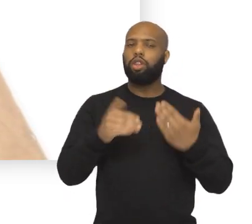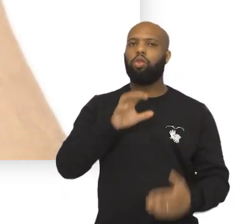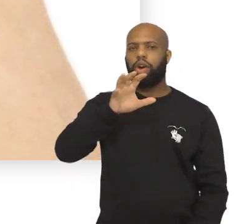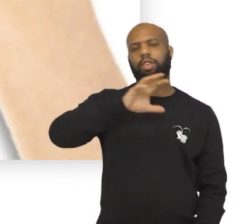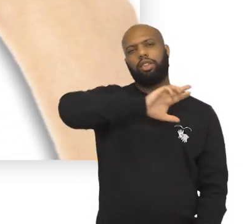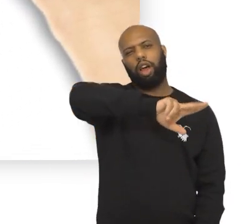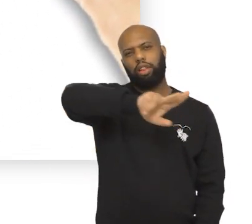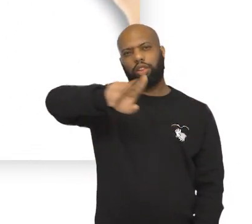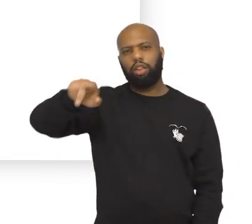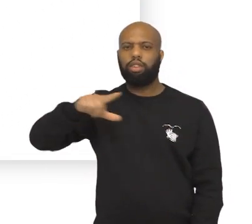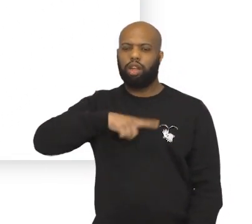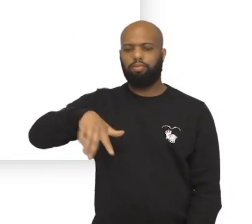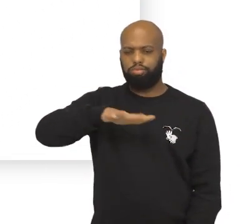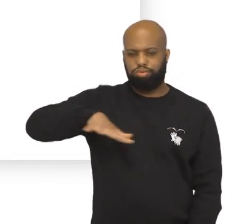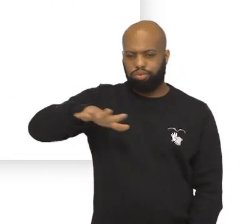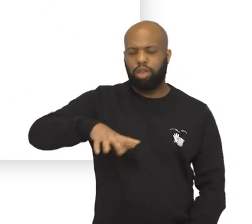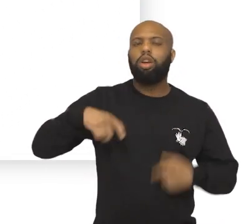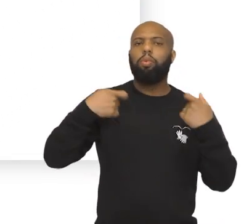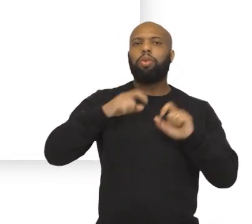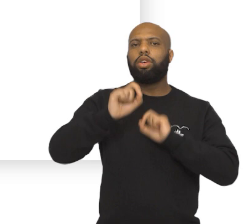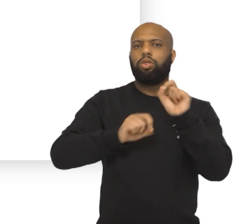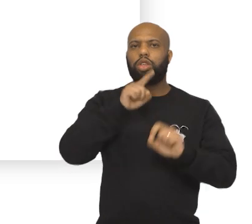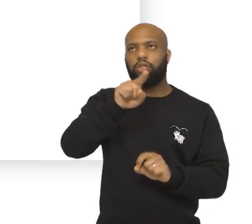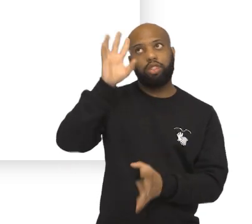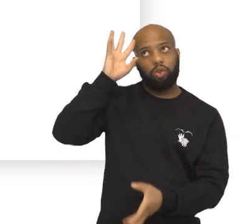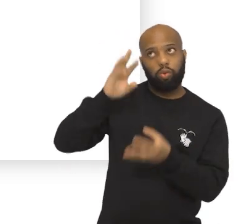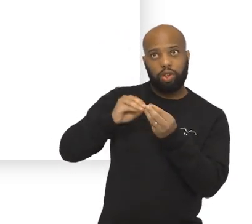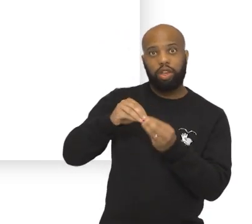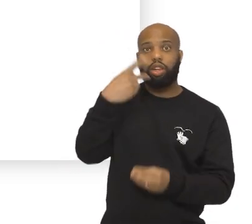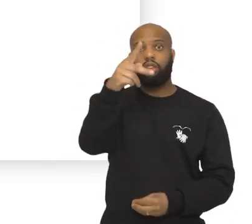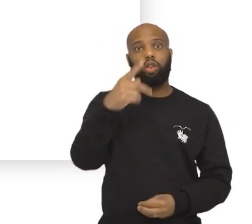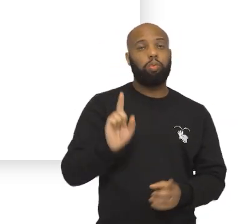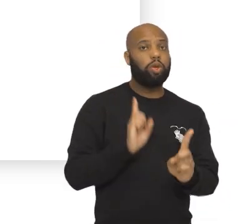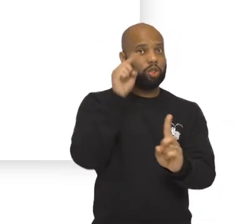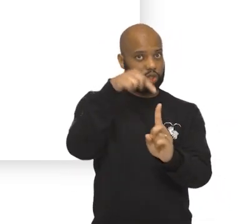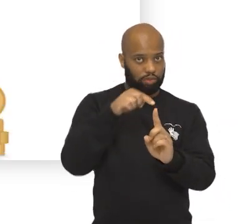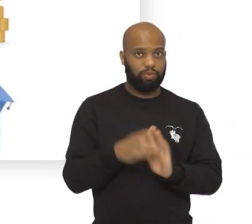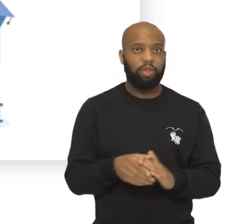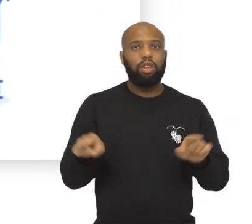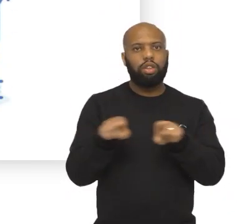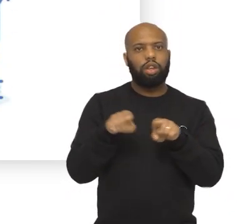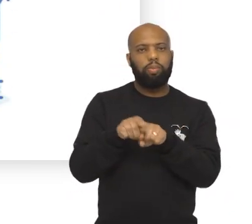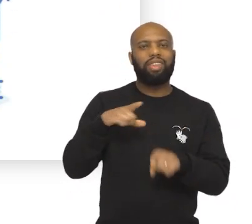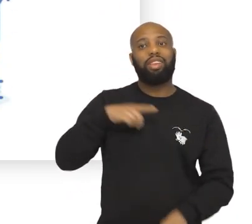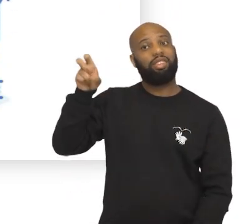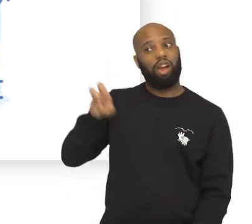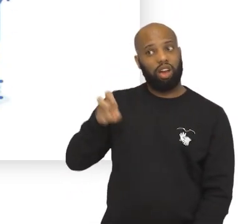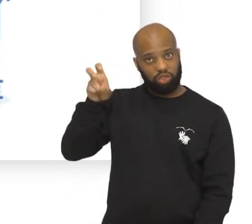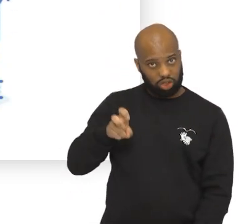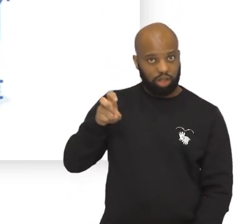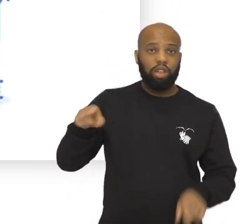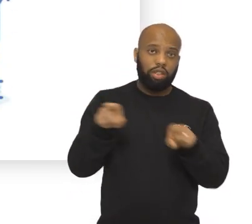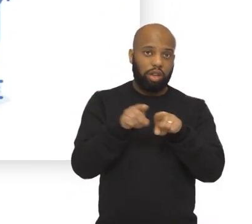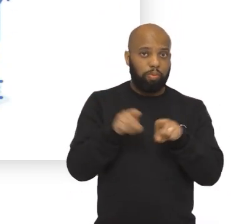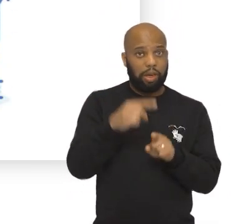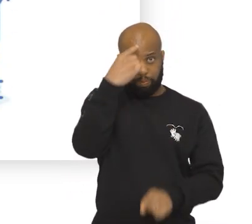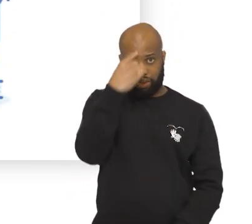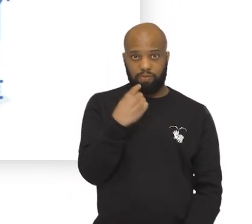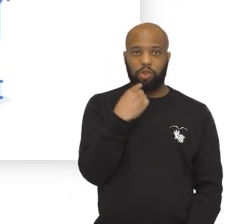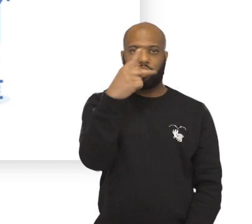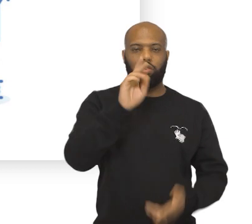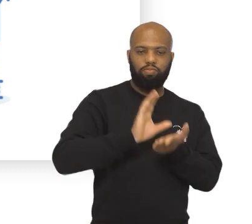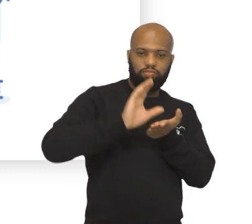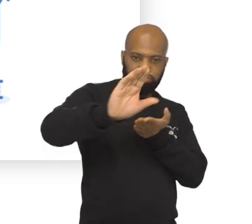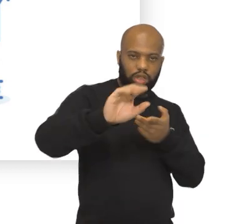essa diversidade no mercado exige que vocês compreendam seus objetivos taxas de serviços seu